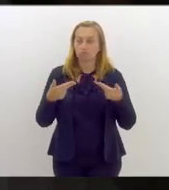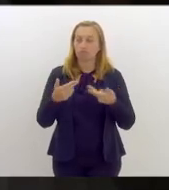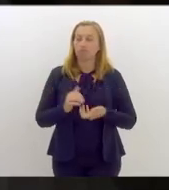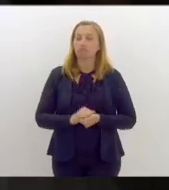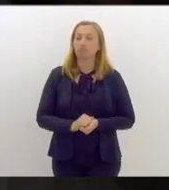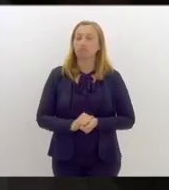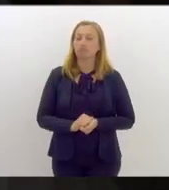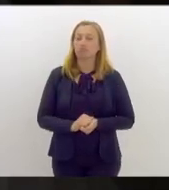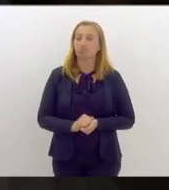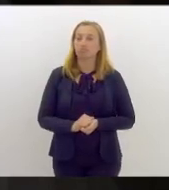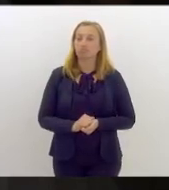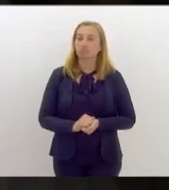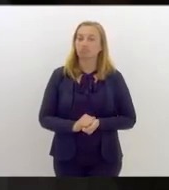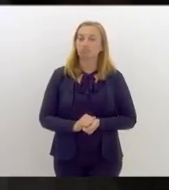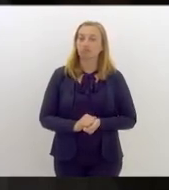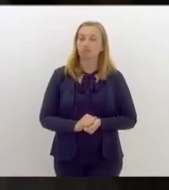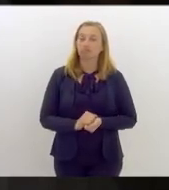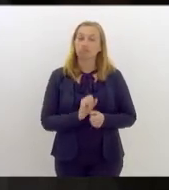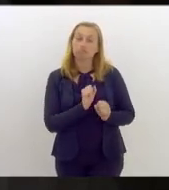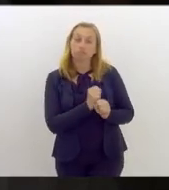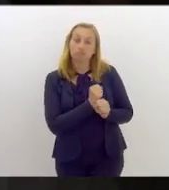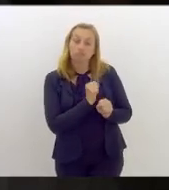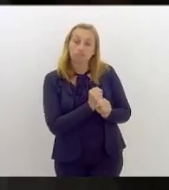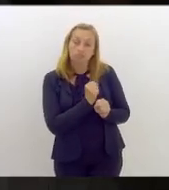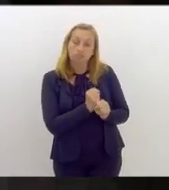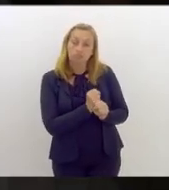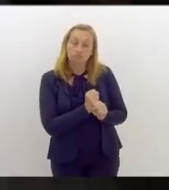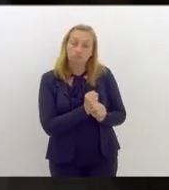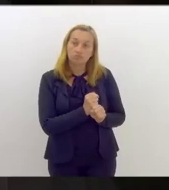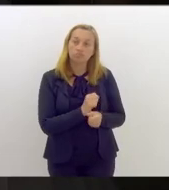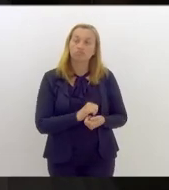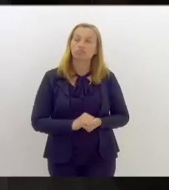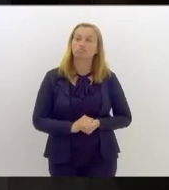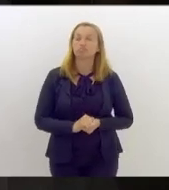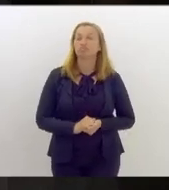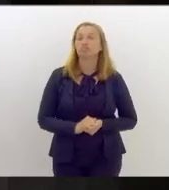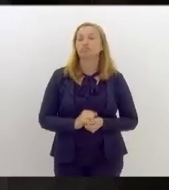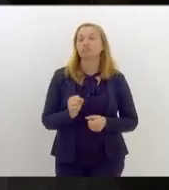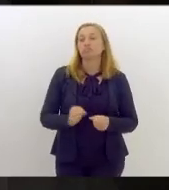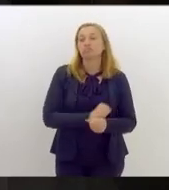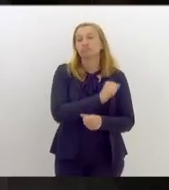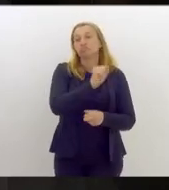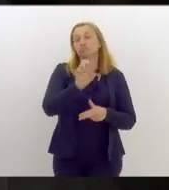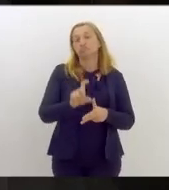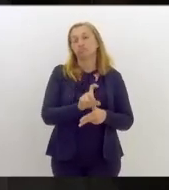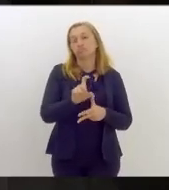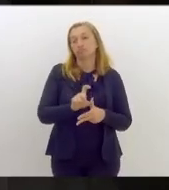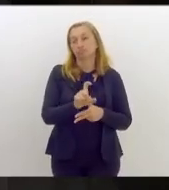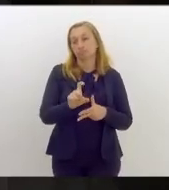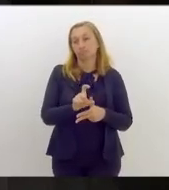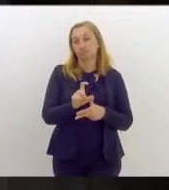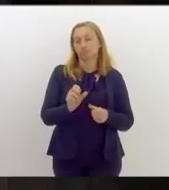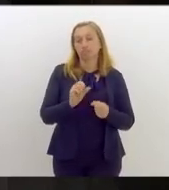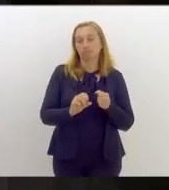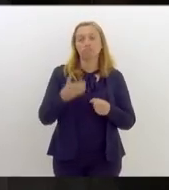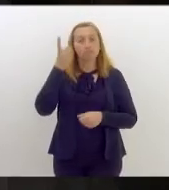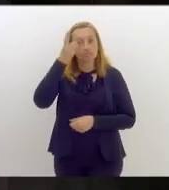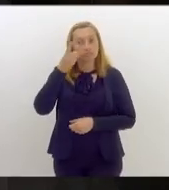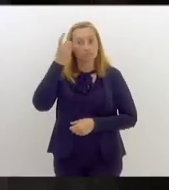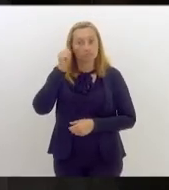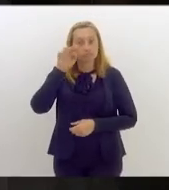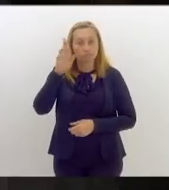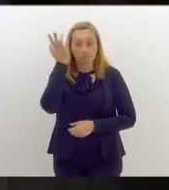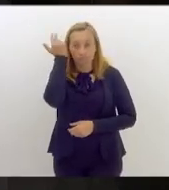sobre as obras que o Poder Executivo fez, deputado Eliomar